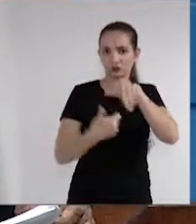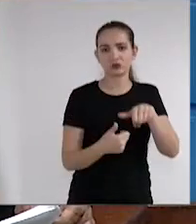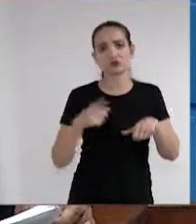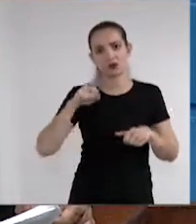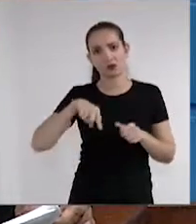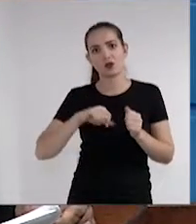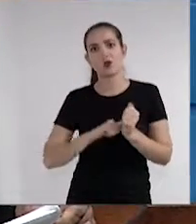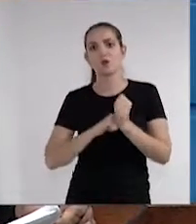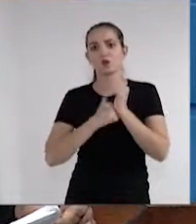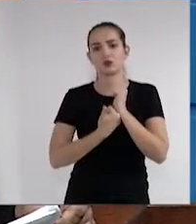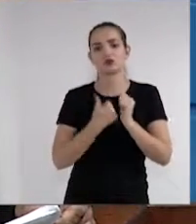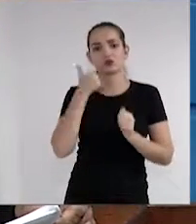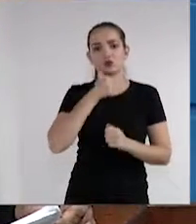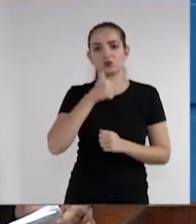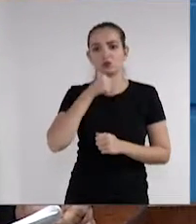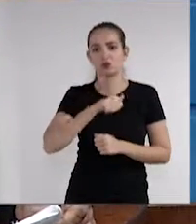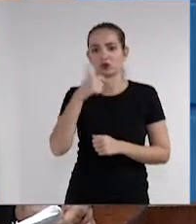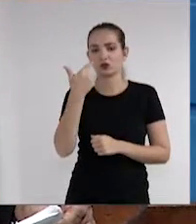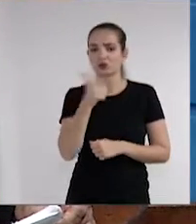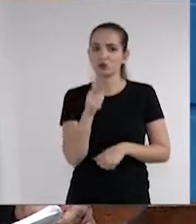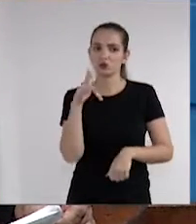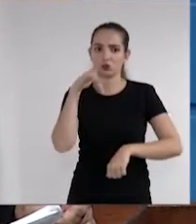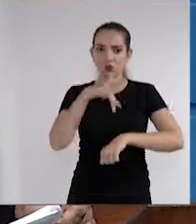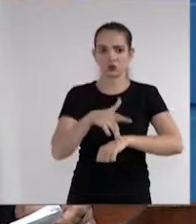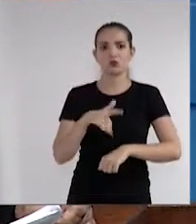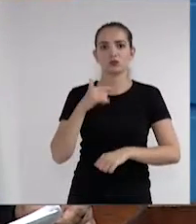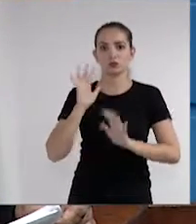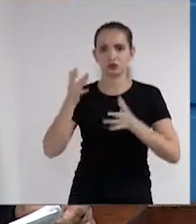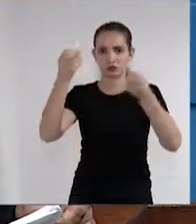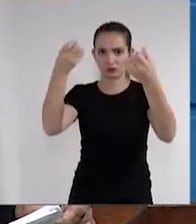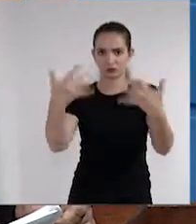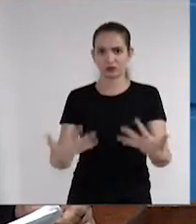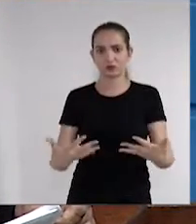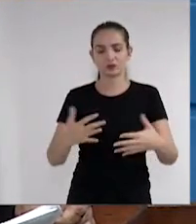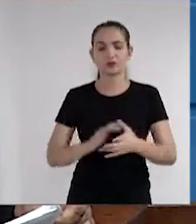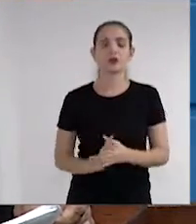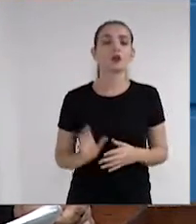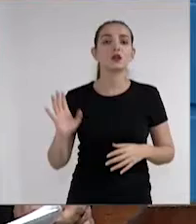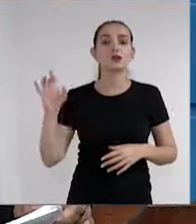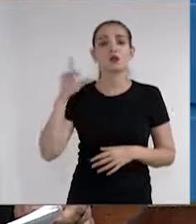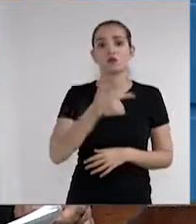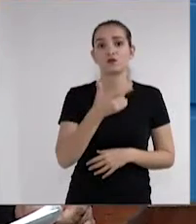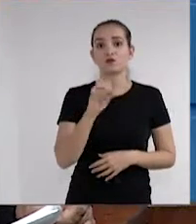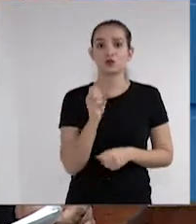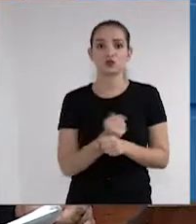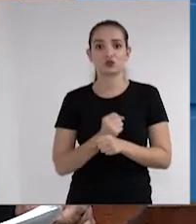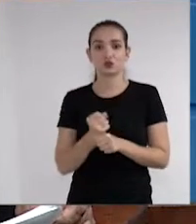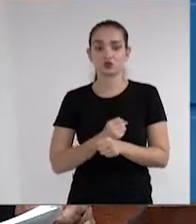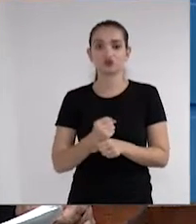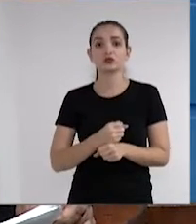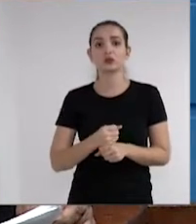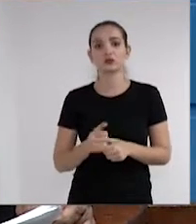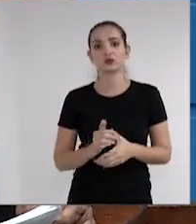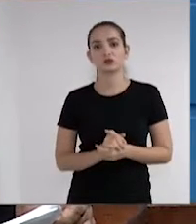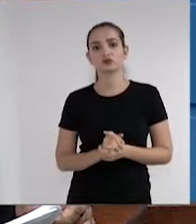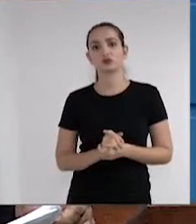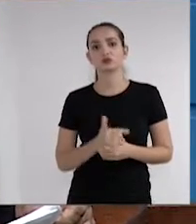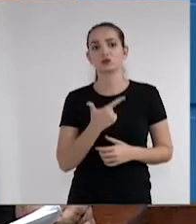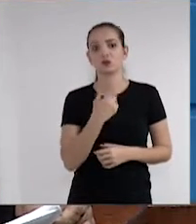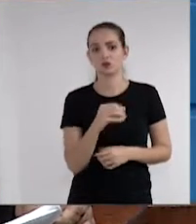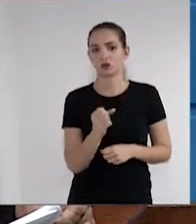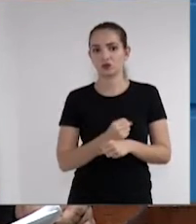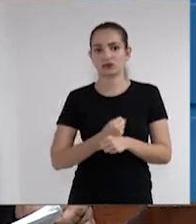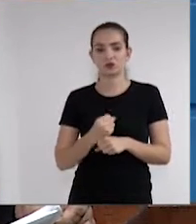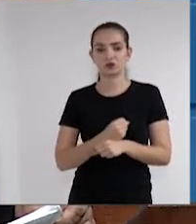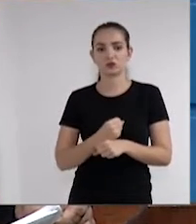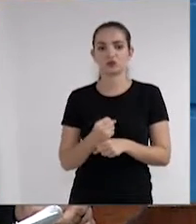foi o impeachment de uma mulher inocente, como foi dito aqui, e aí fazer 20 anos, que é simbólico até, 20